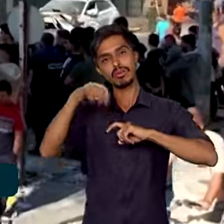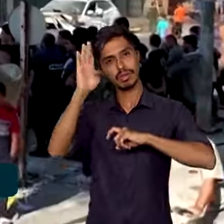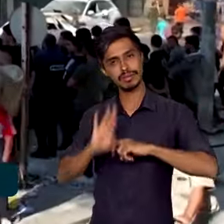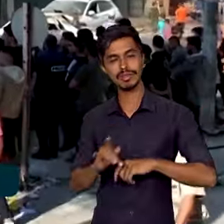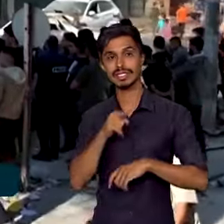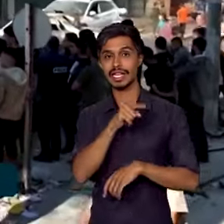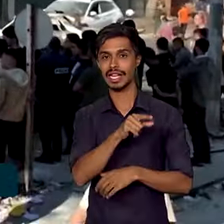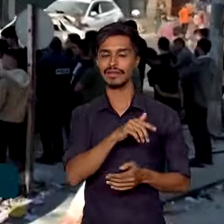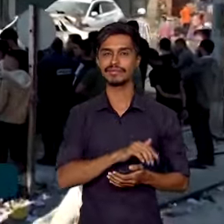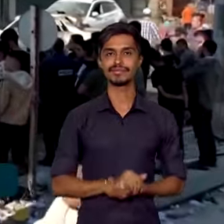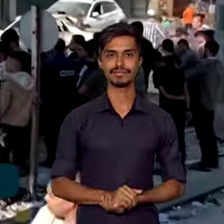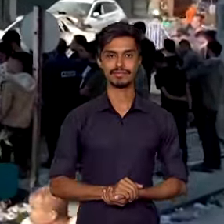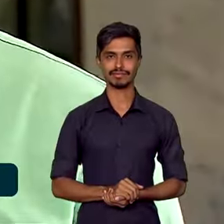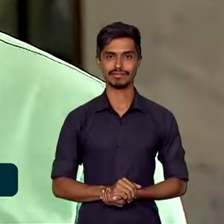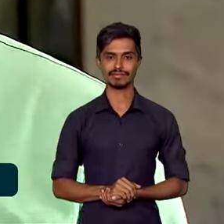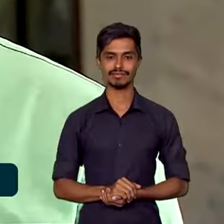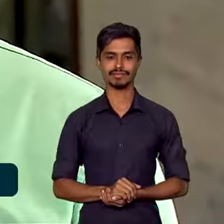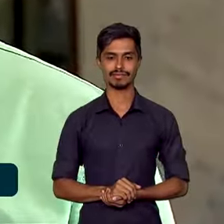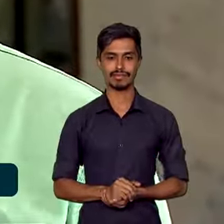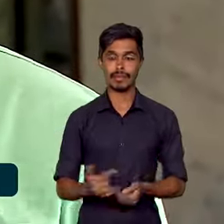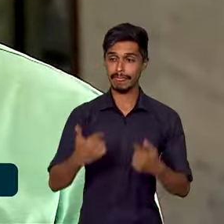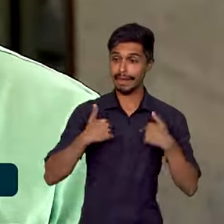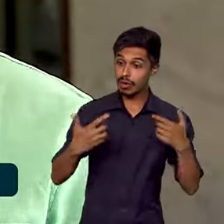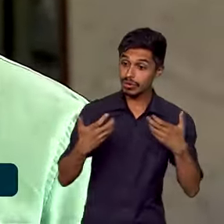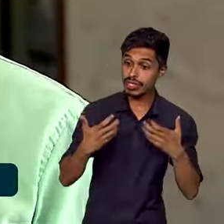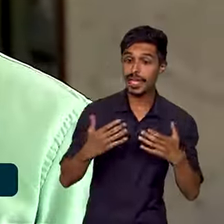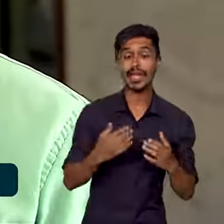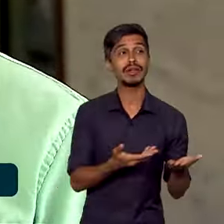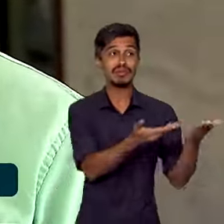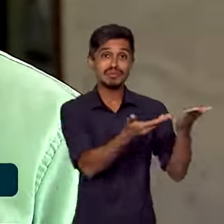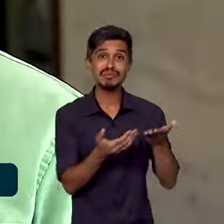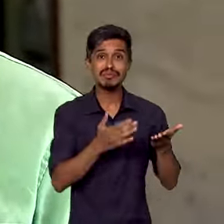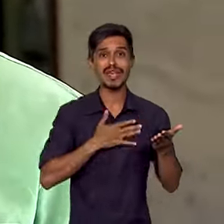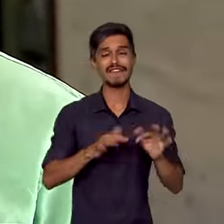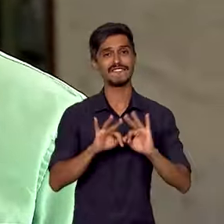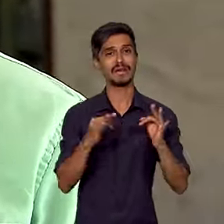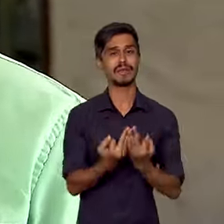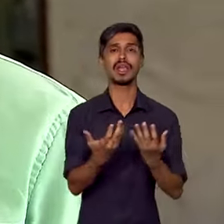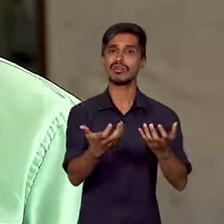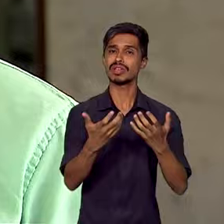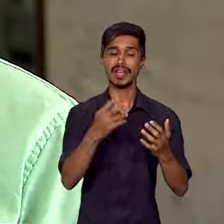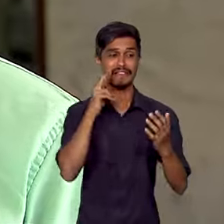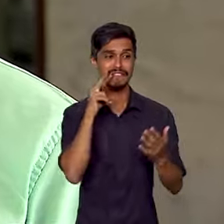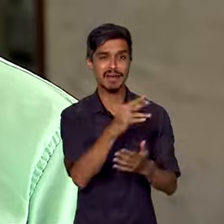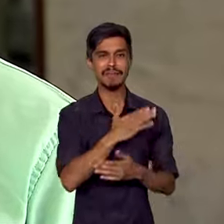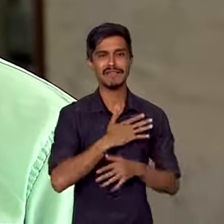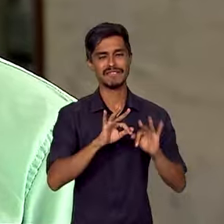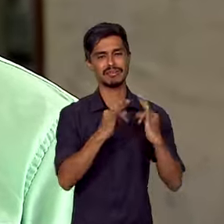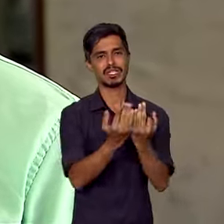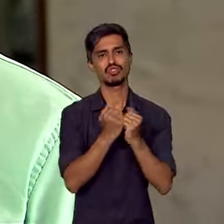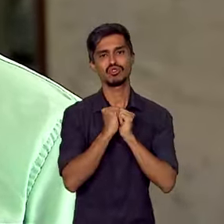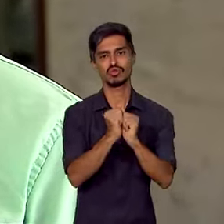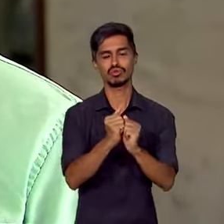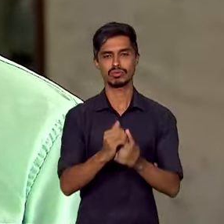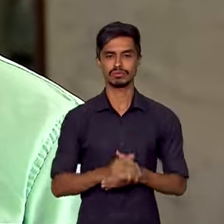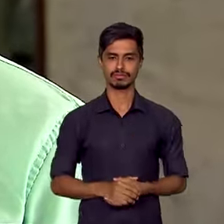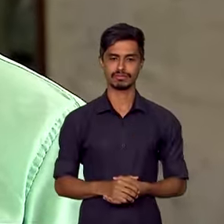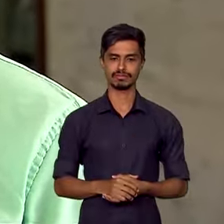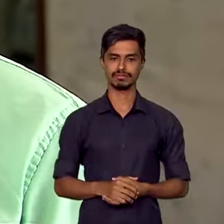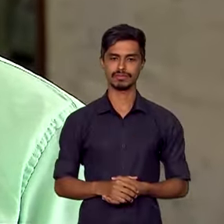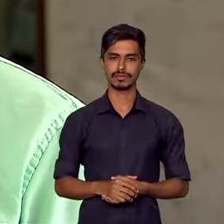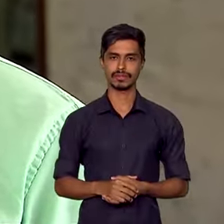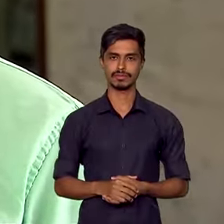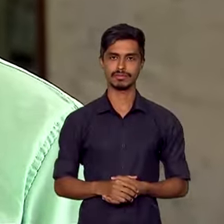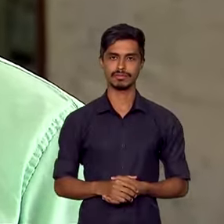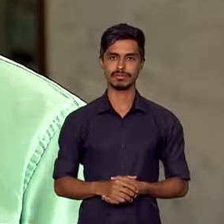vivos na área de conflito. Eu quero ver minha família aqui. Eu quero ver minha família comigo. Eu